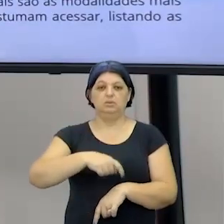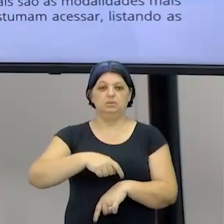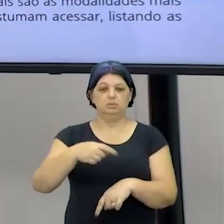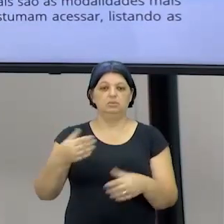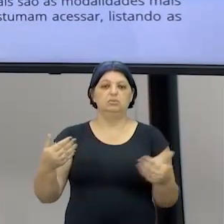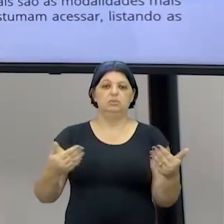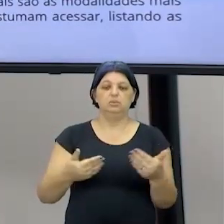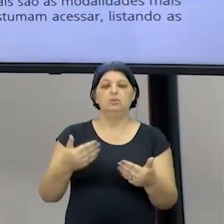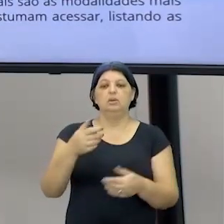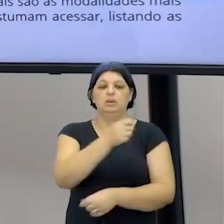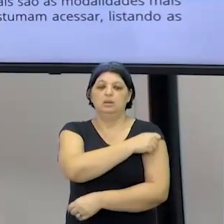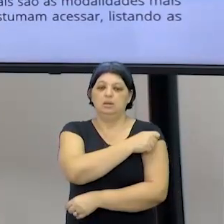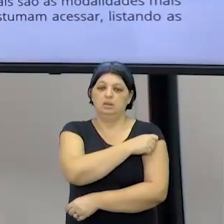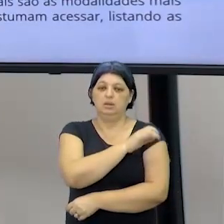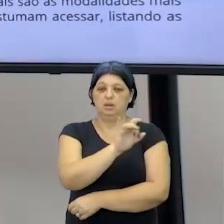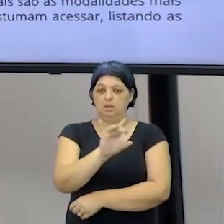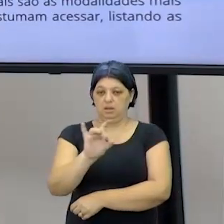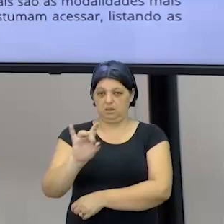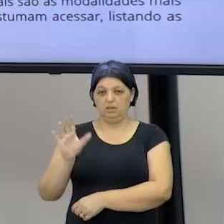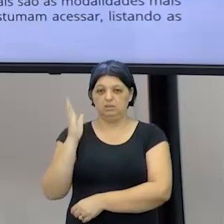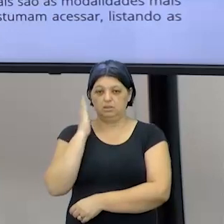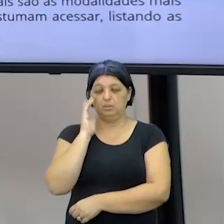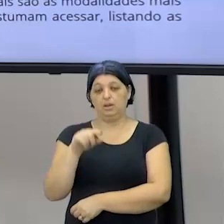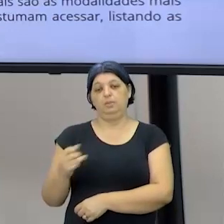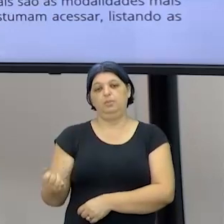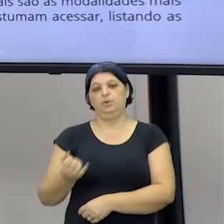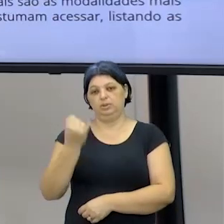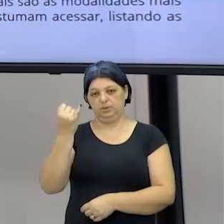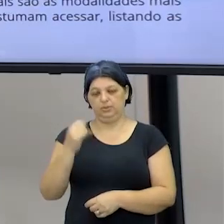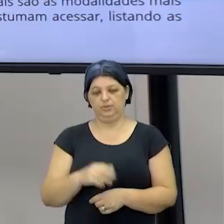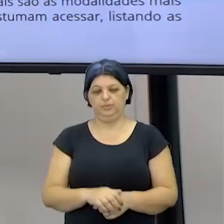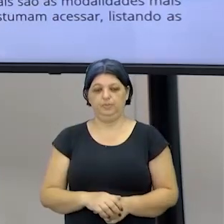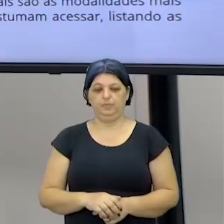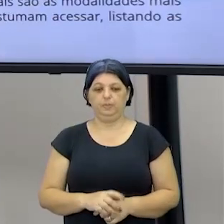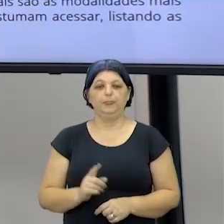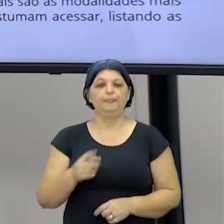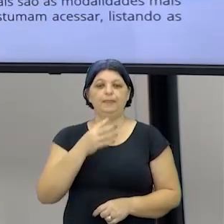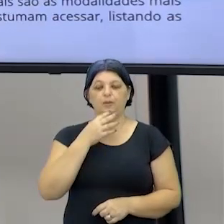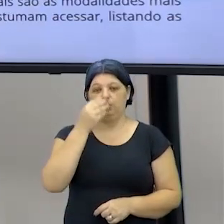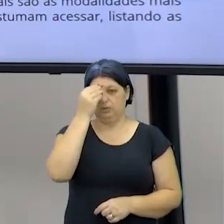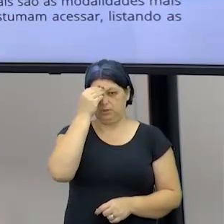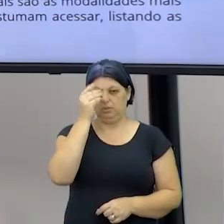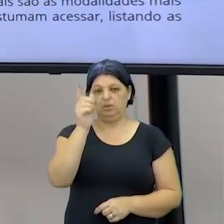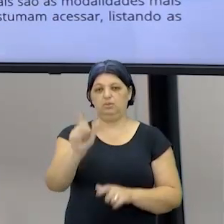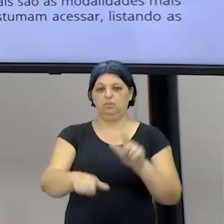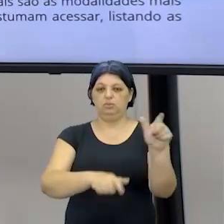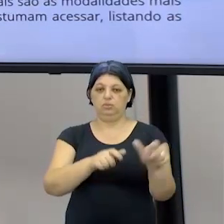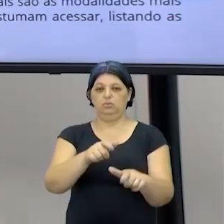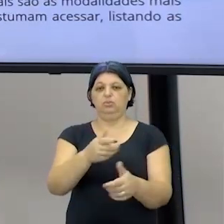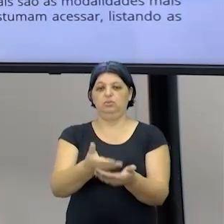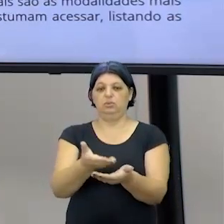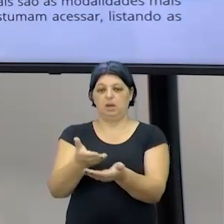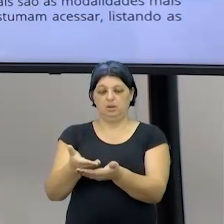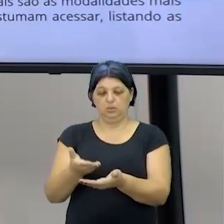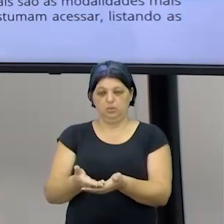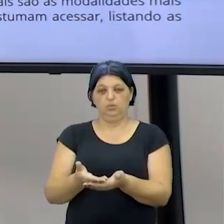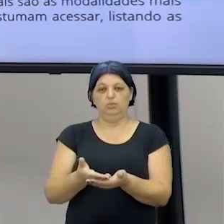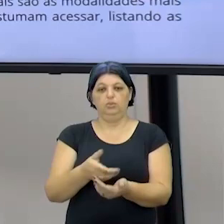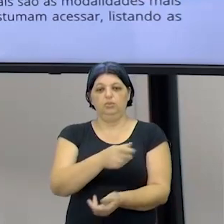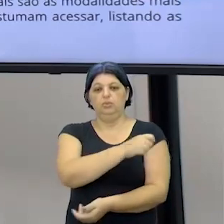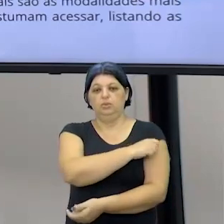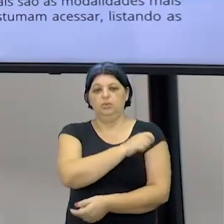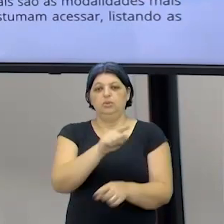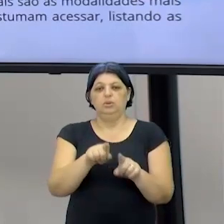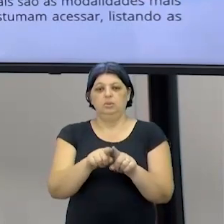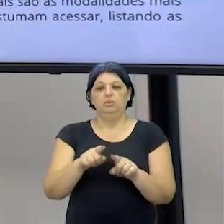vocês, estudantes, que ele é muito importante. Então, a gente tem aí os conhecimentos de vocês sobre as